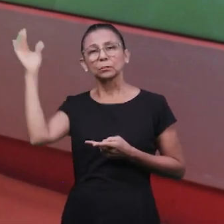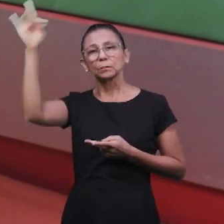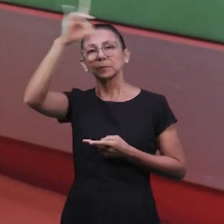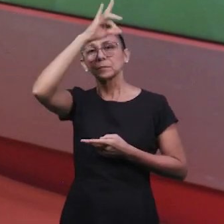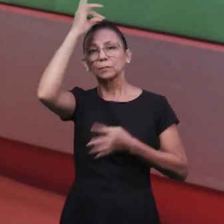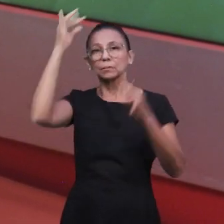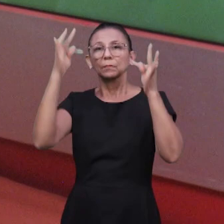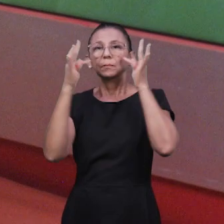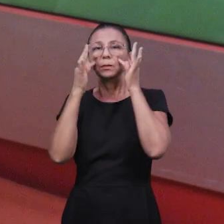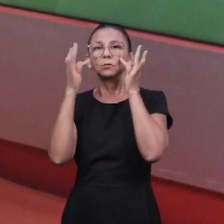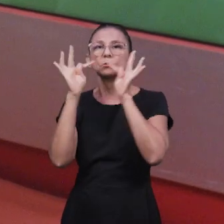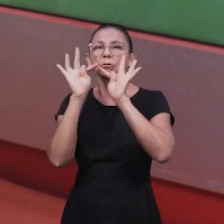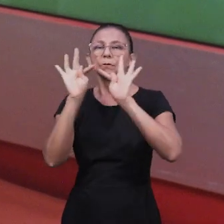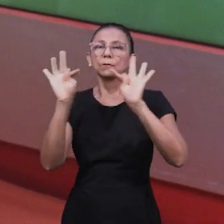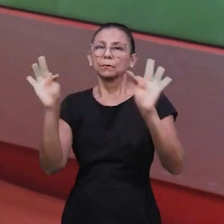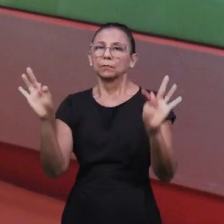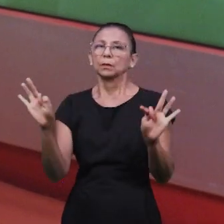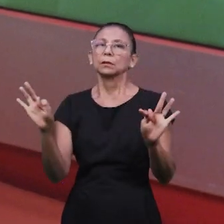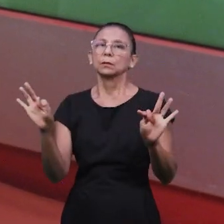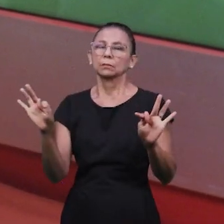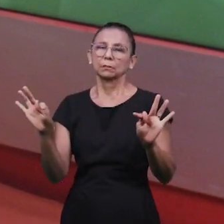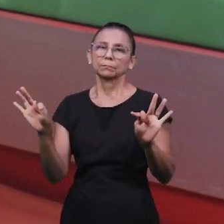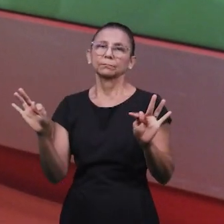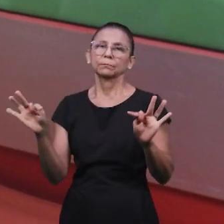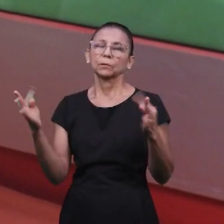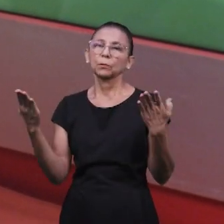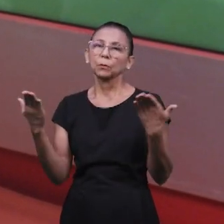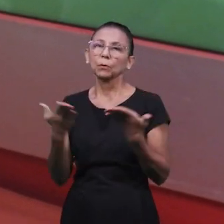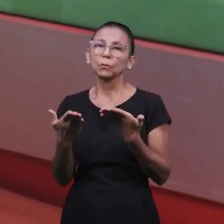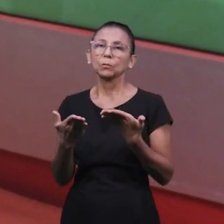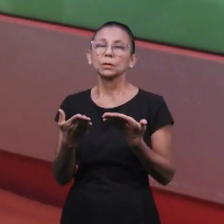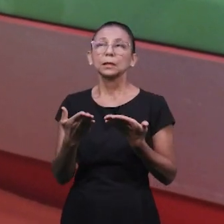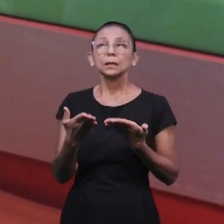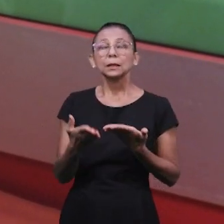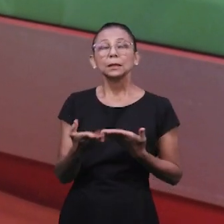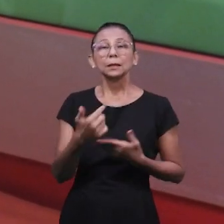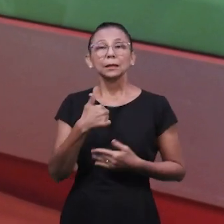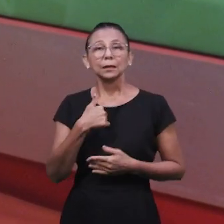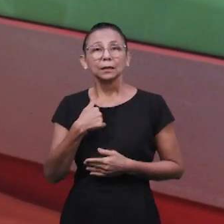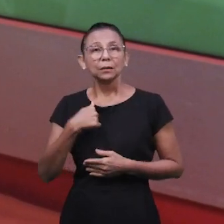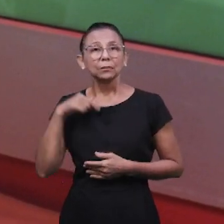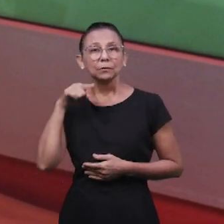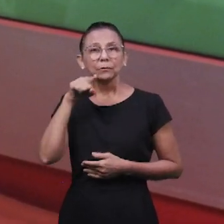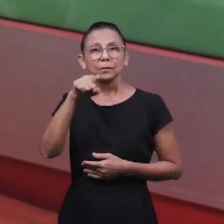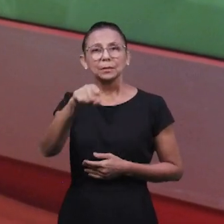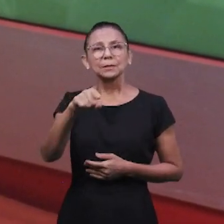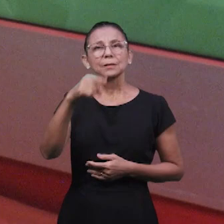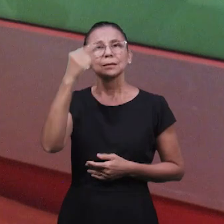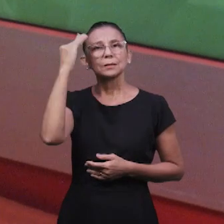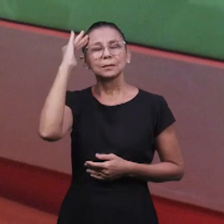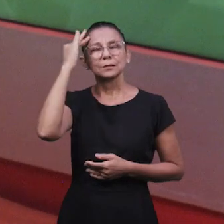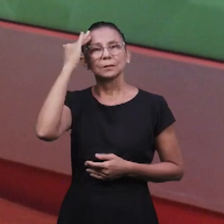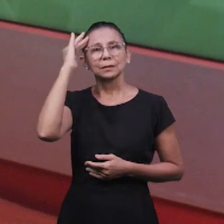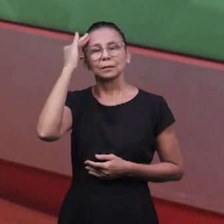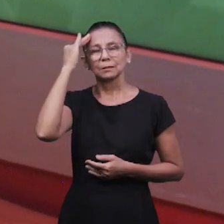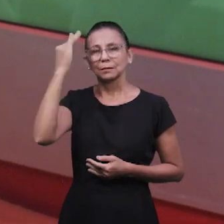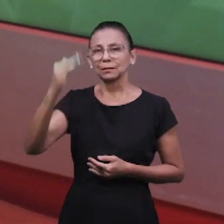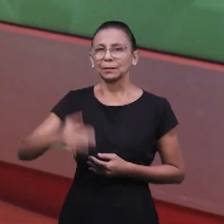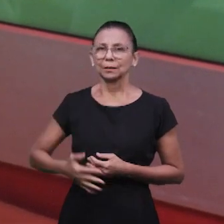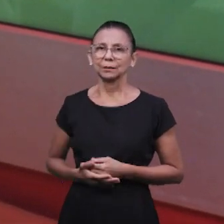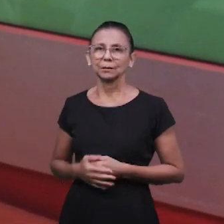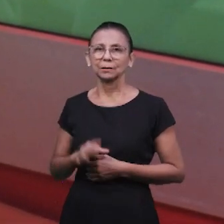está testificando neste momento. E é para que você